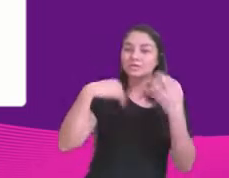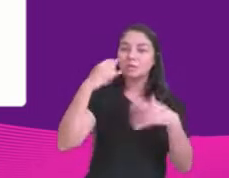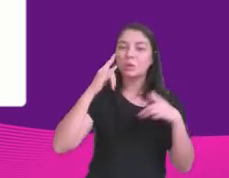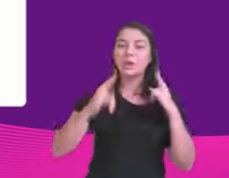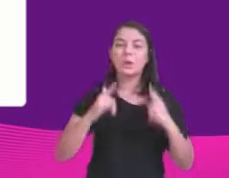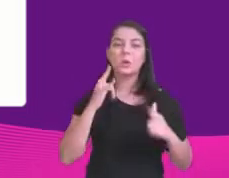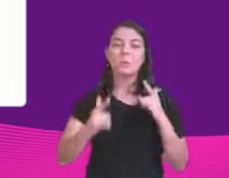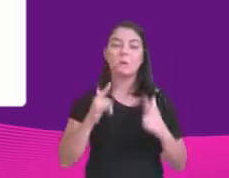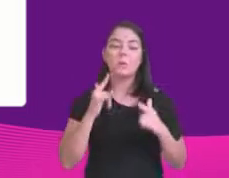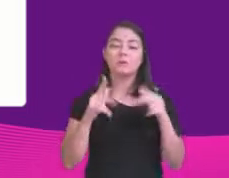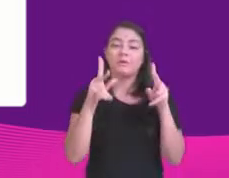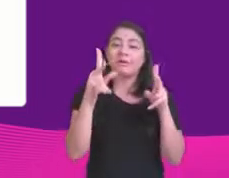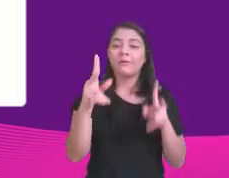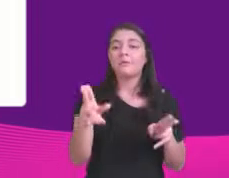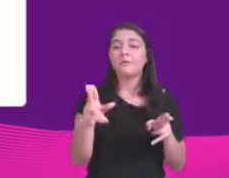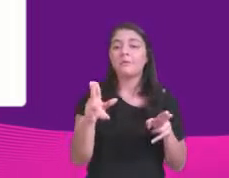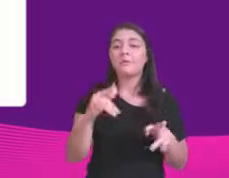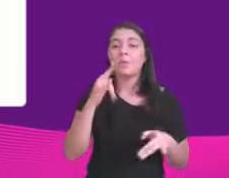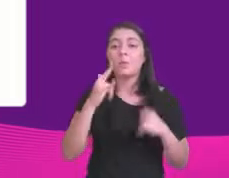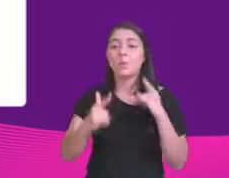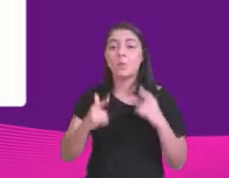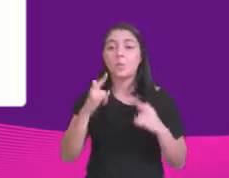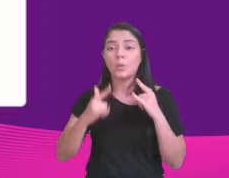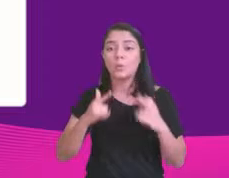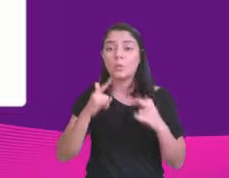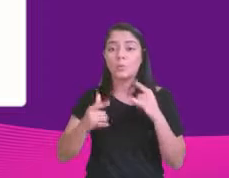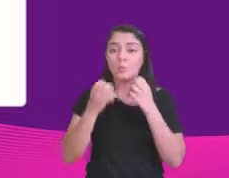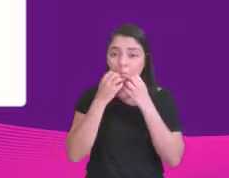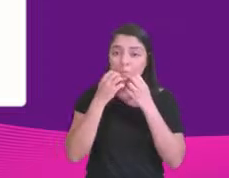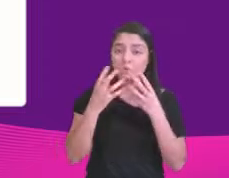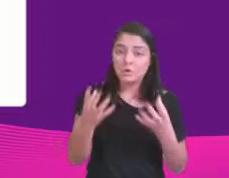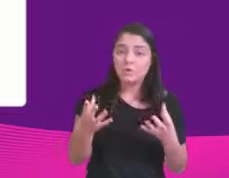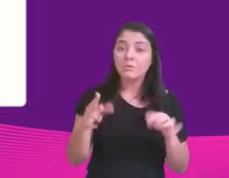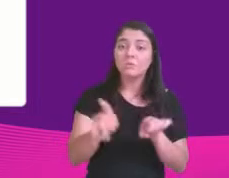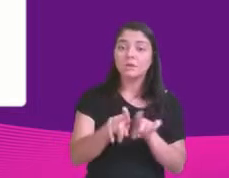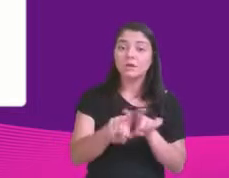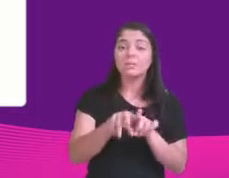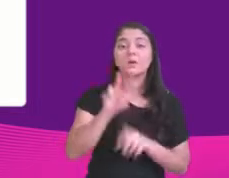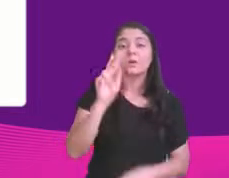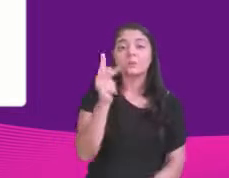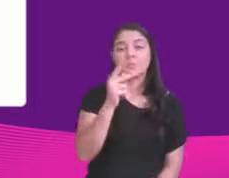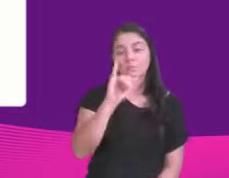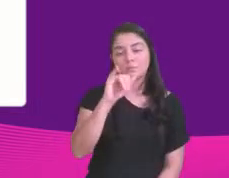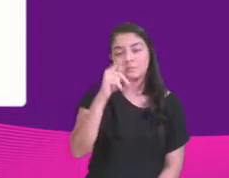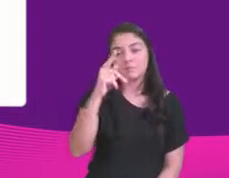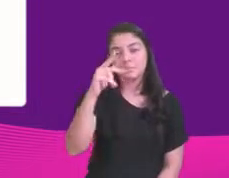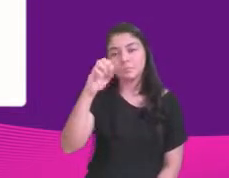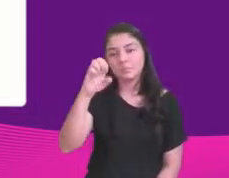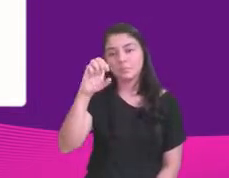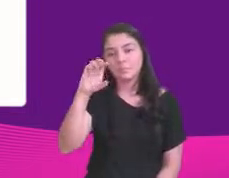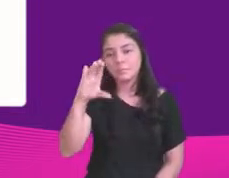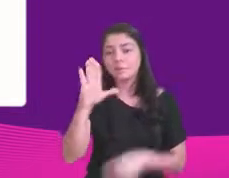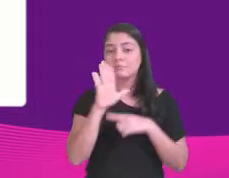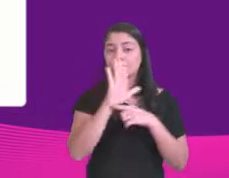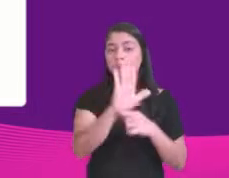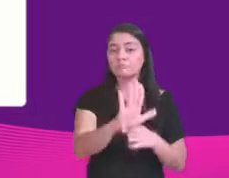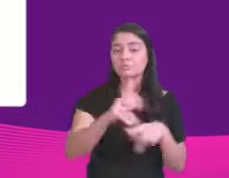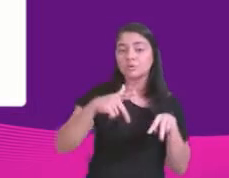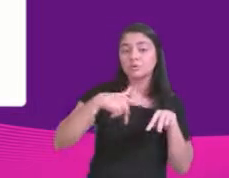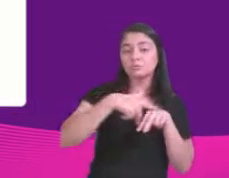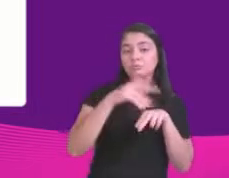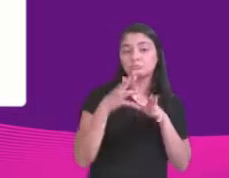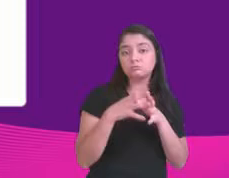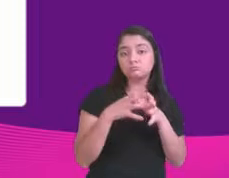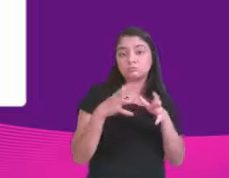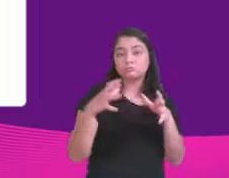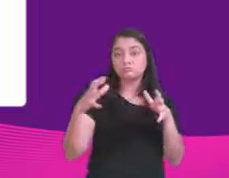exatamente isso, o robô não salva nada, mas a HIPEC também é só uma parte de um procedimento de uma cirurgia de grande porte, que é a cirurgia de